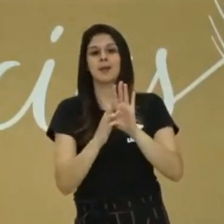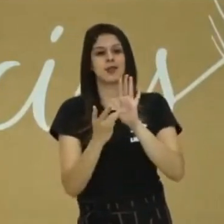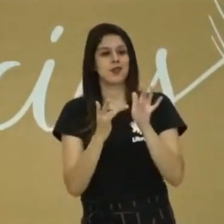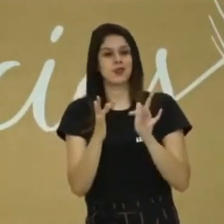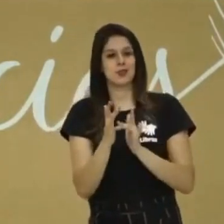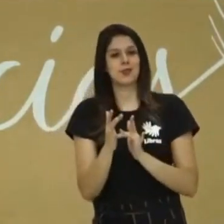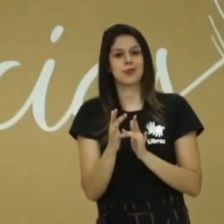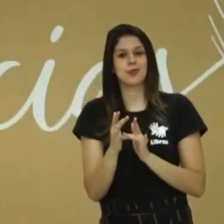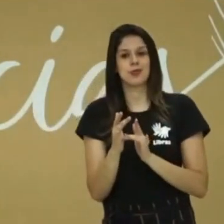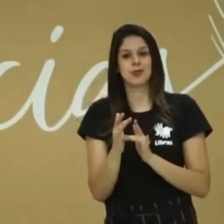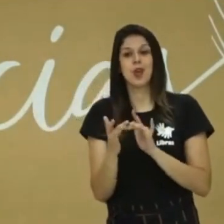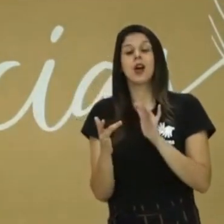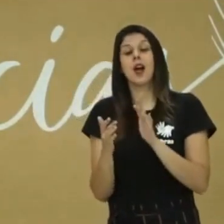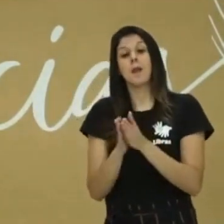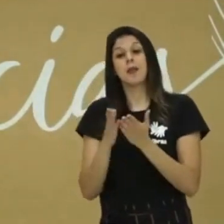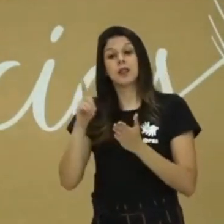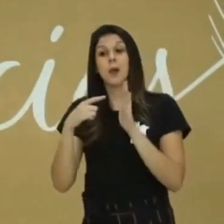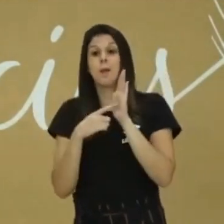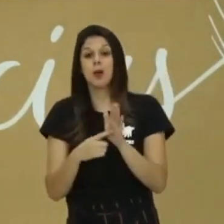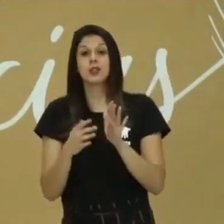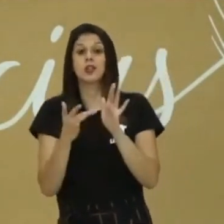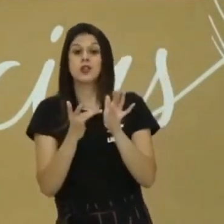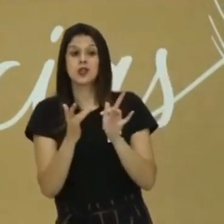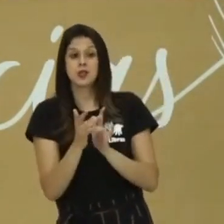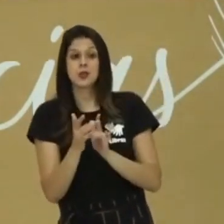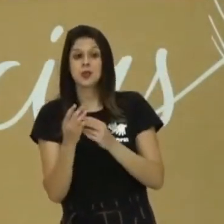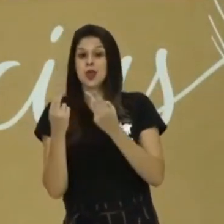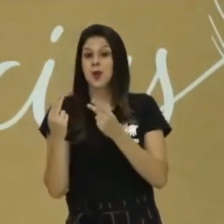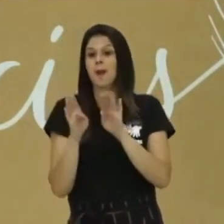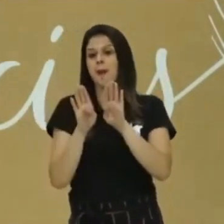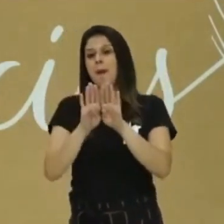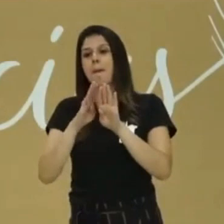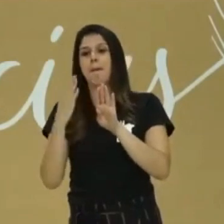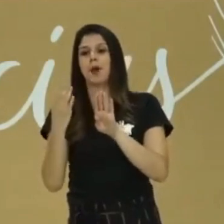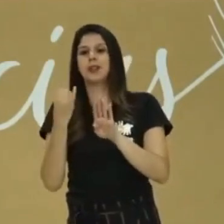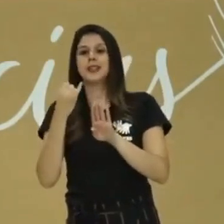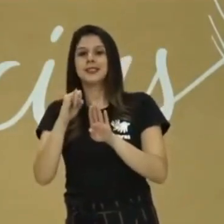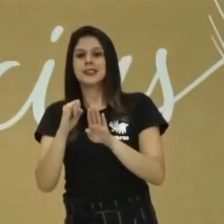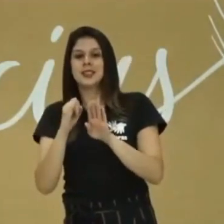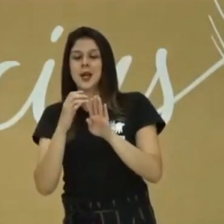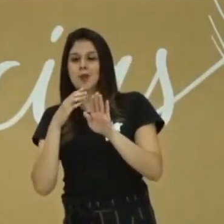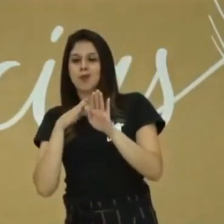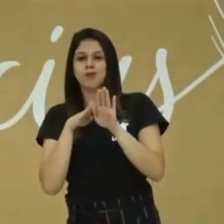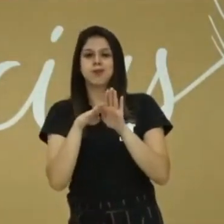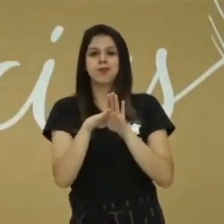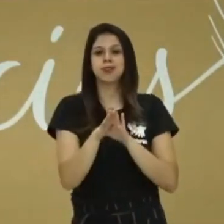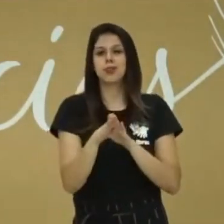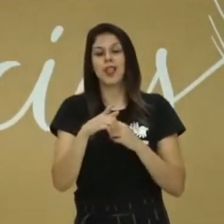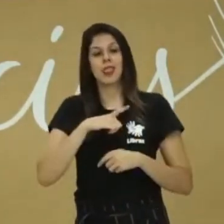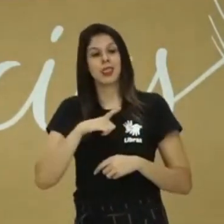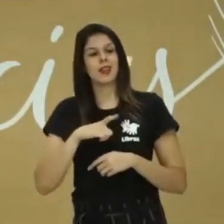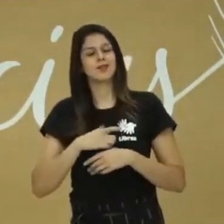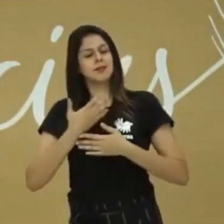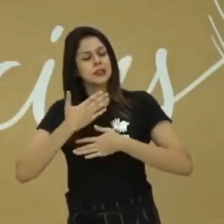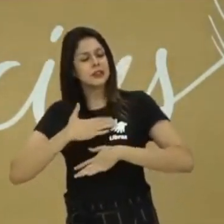ele disse eu sou a porta aqueles que entrar por mim entrar a e achará pastagem